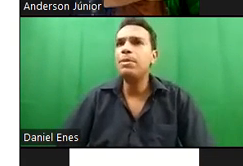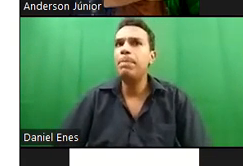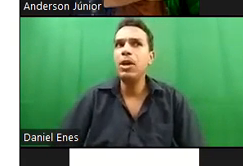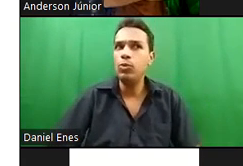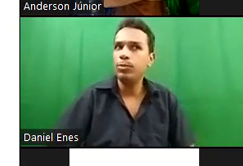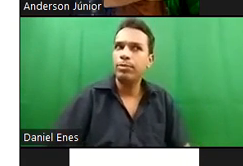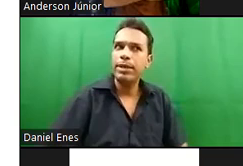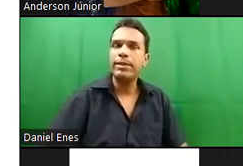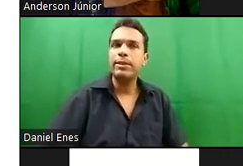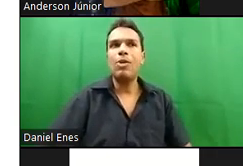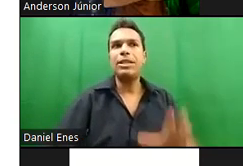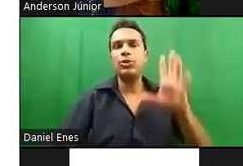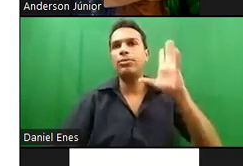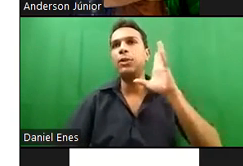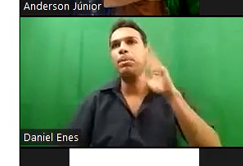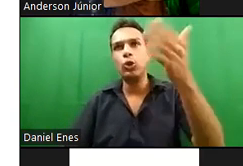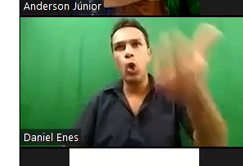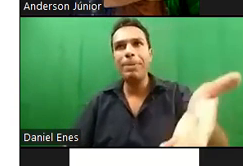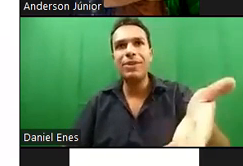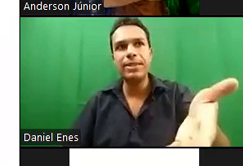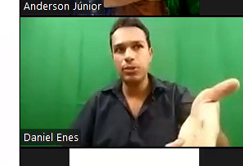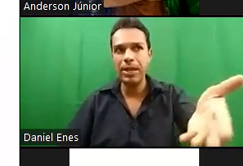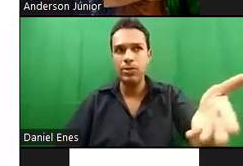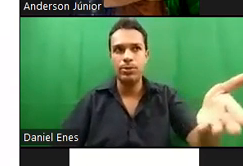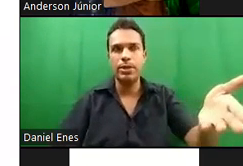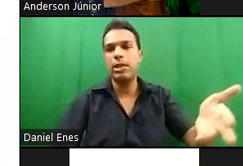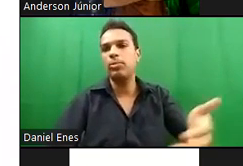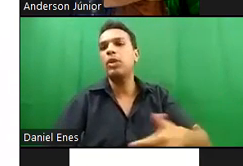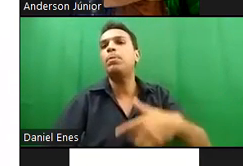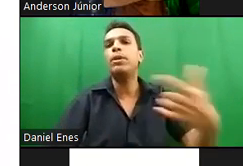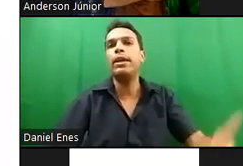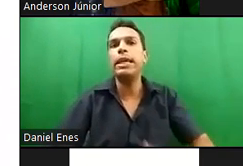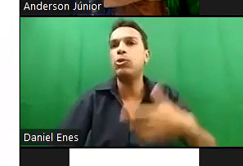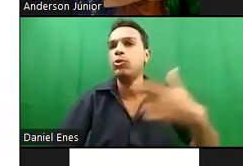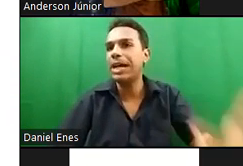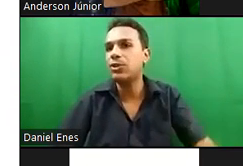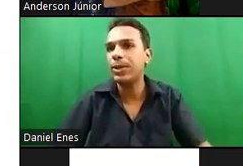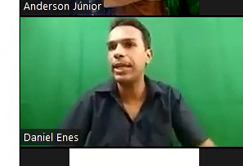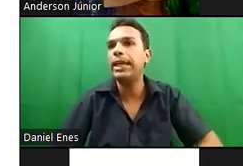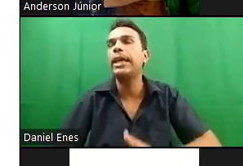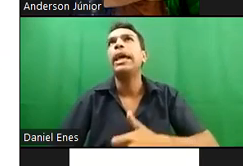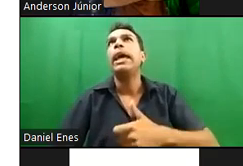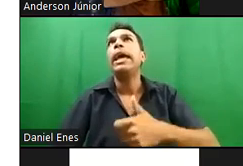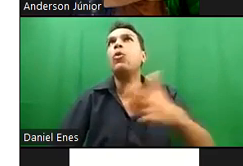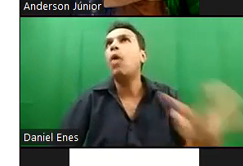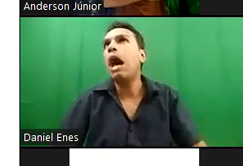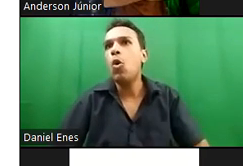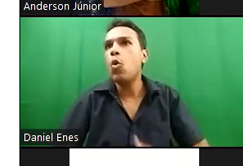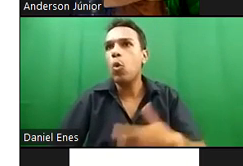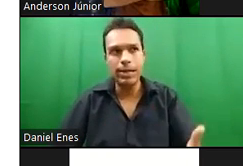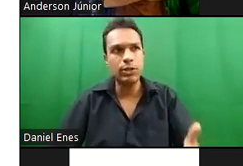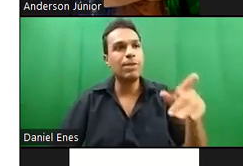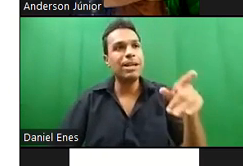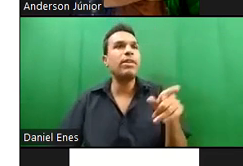Verbos e perguntas. Então, ali eu não tenho pronomes fazendo perguntas, né? Eu não tenho porquê, ou no caso, o que,